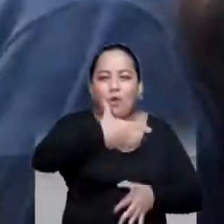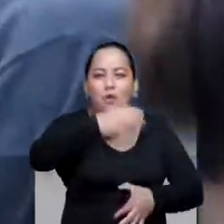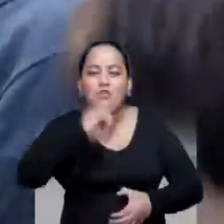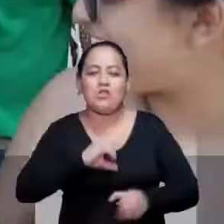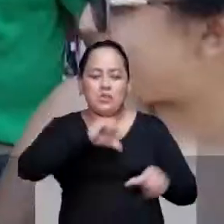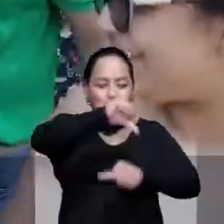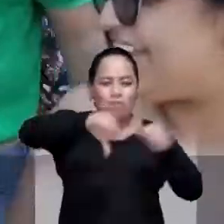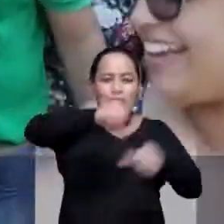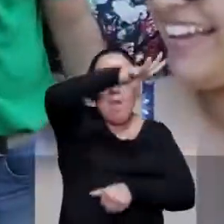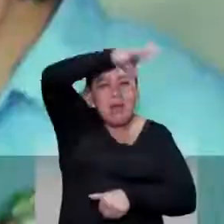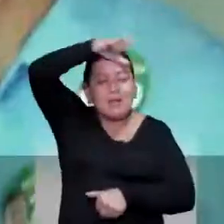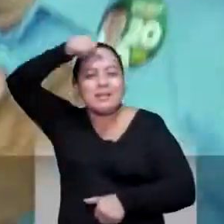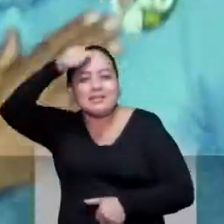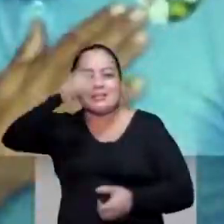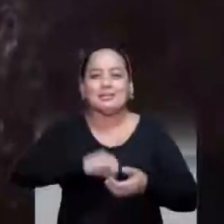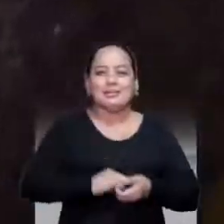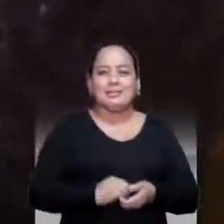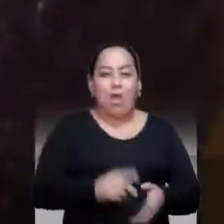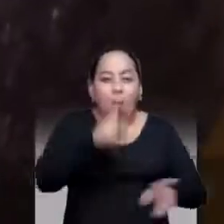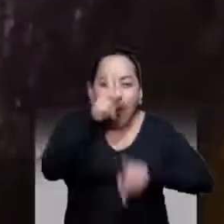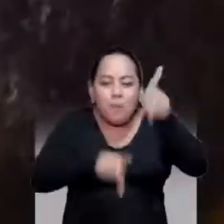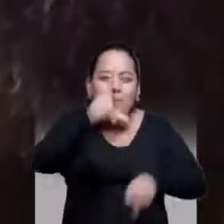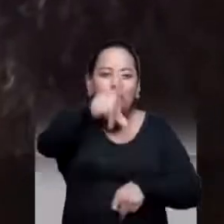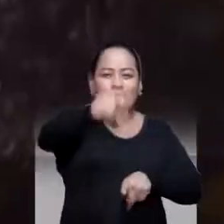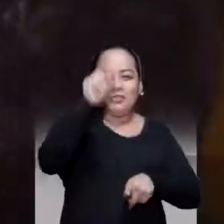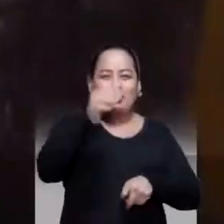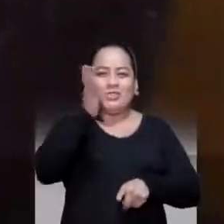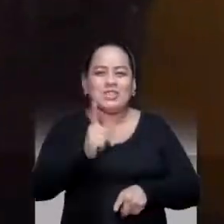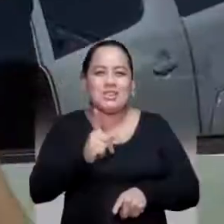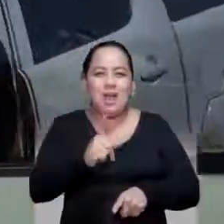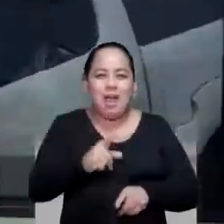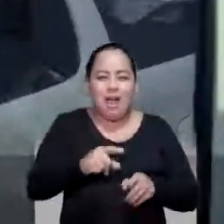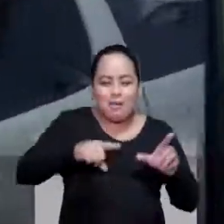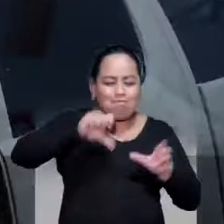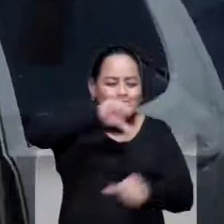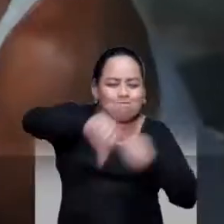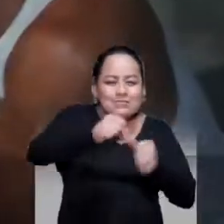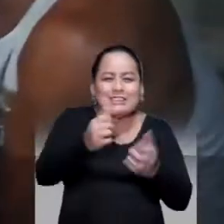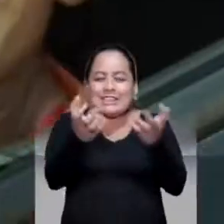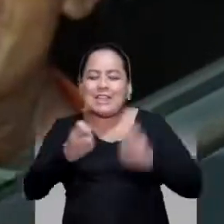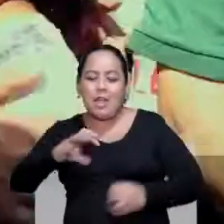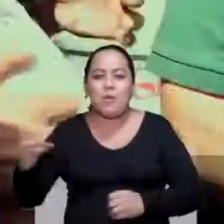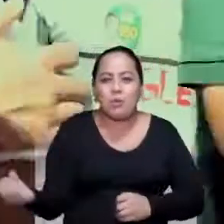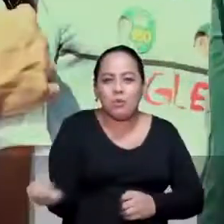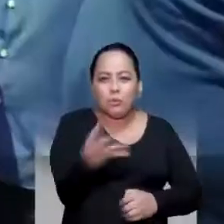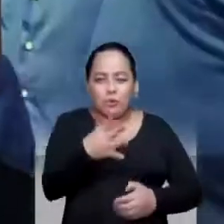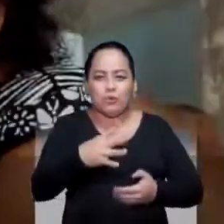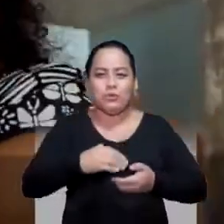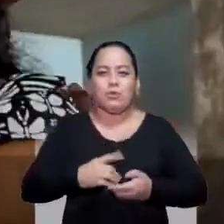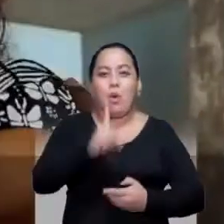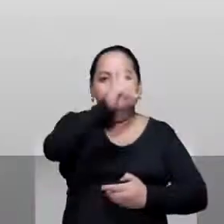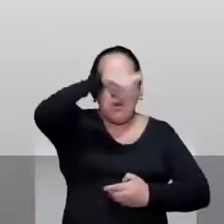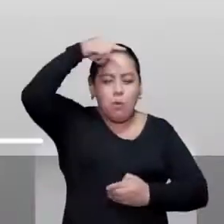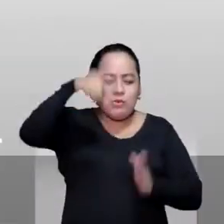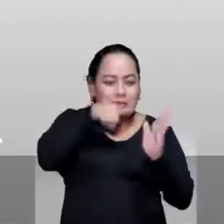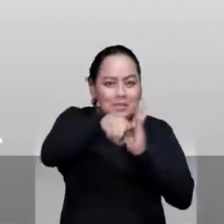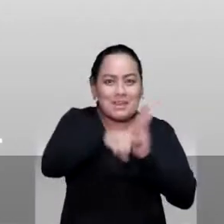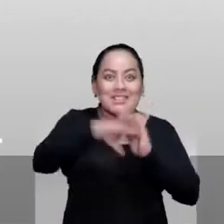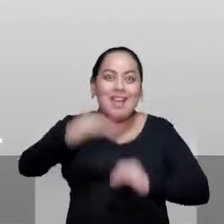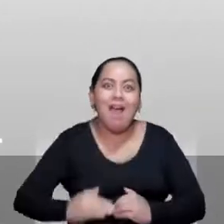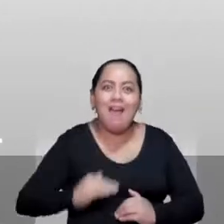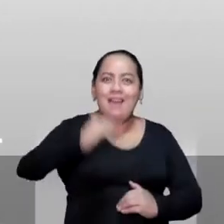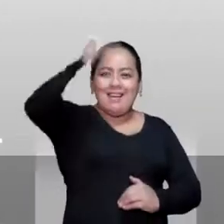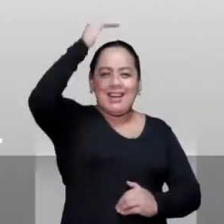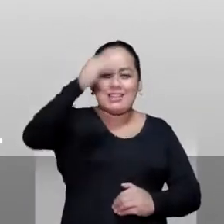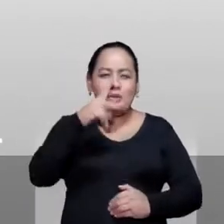eu tô com pro Amazonas mudar o povo já escolheu quer mudança quer a renovação Wilson Lima